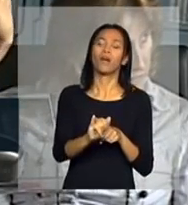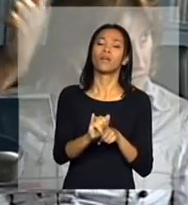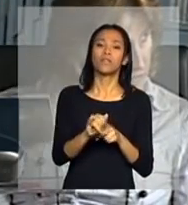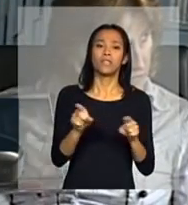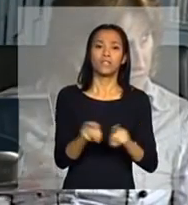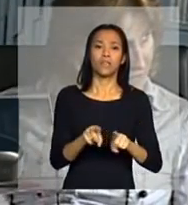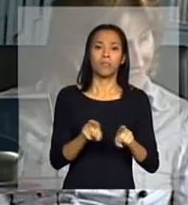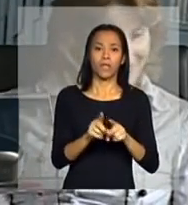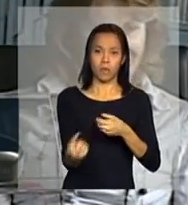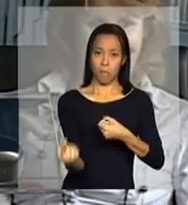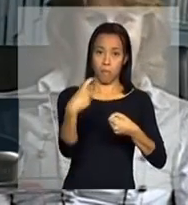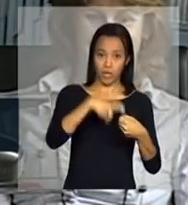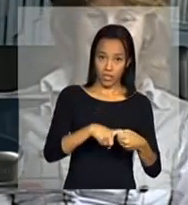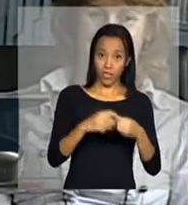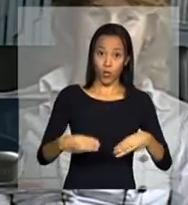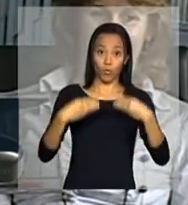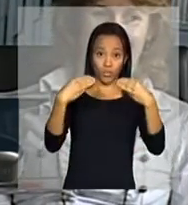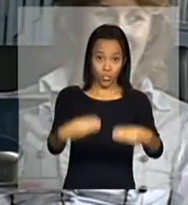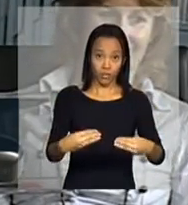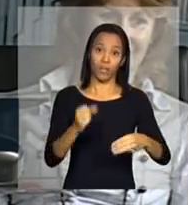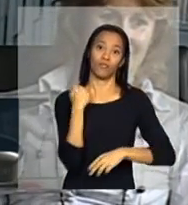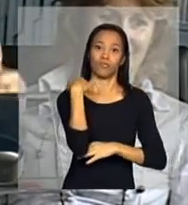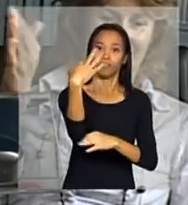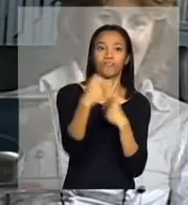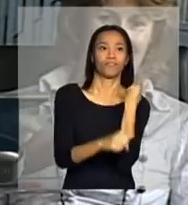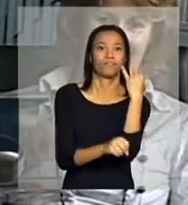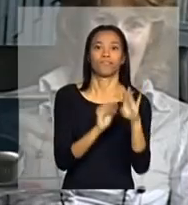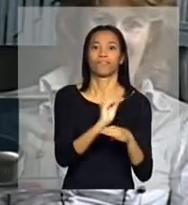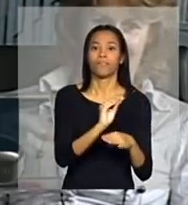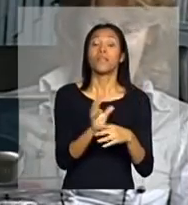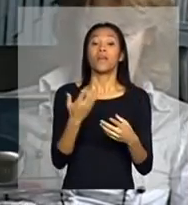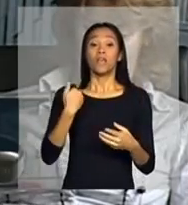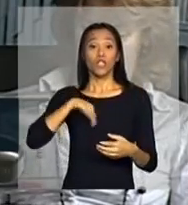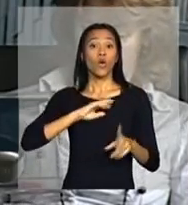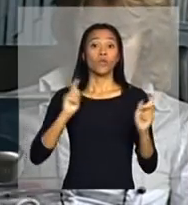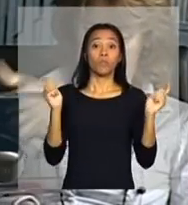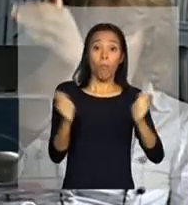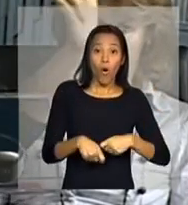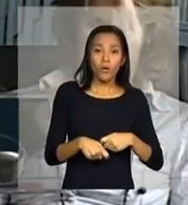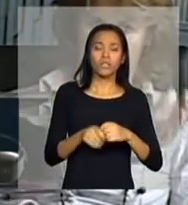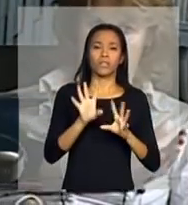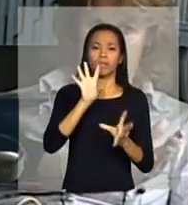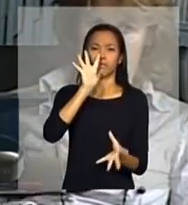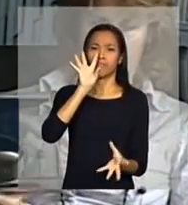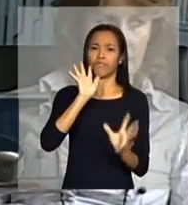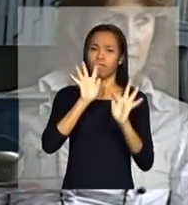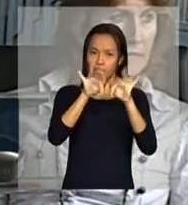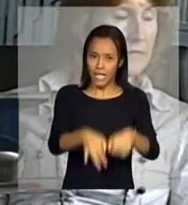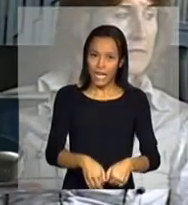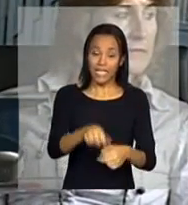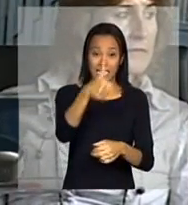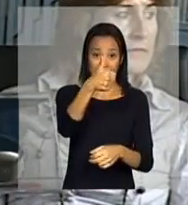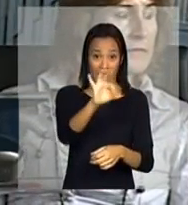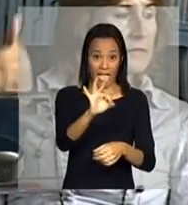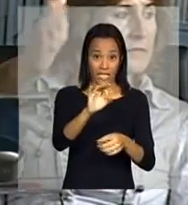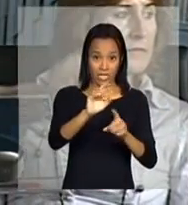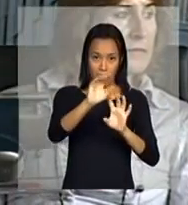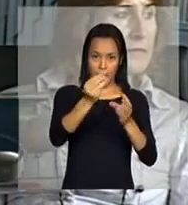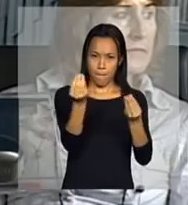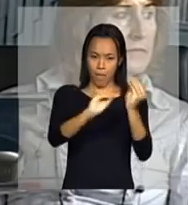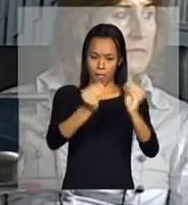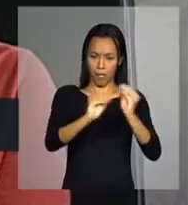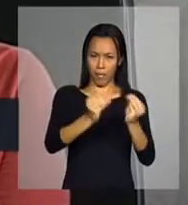em parceria com o Ministério do Meio Ambiente, a expectativa é que a gente possa concluir esses 10 planos até